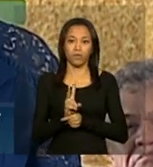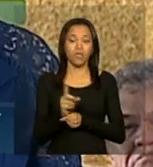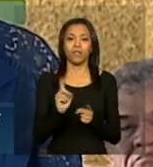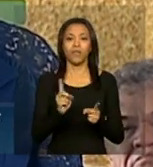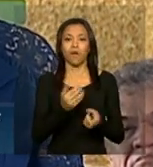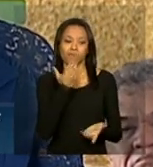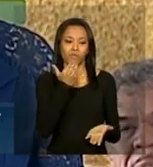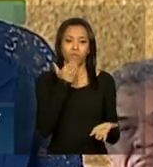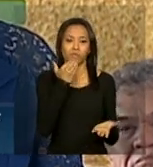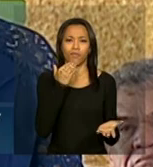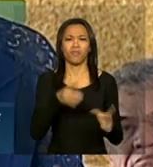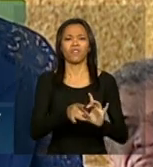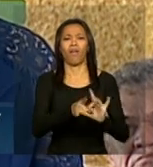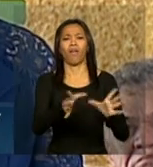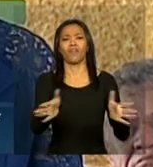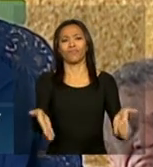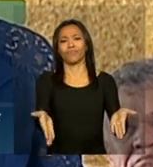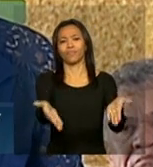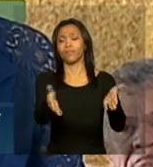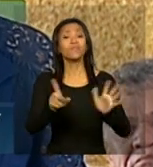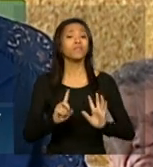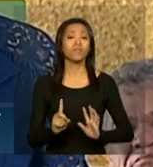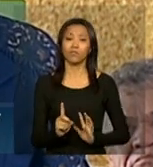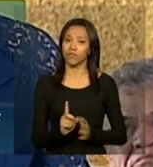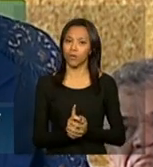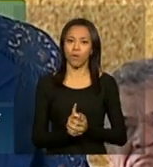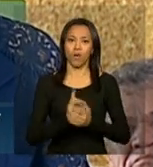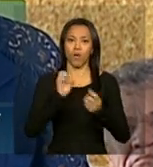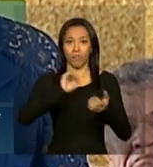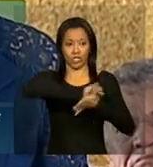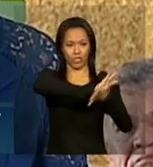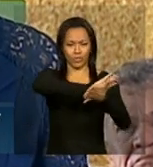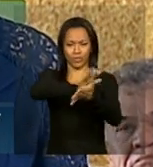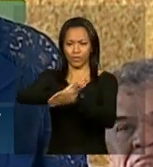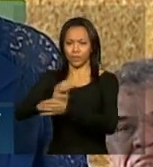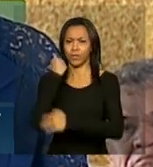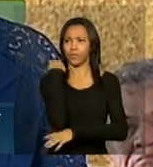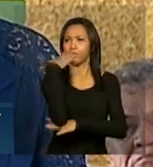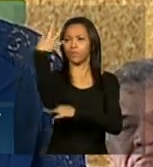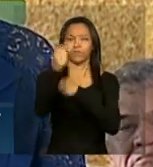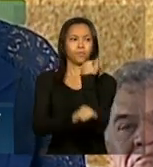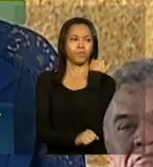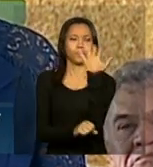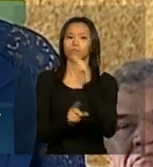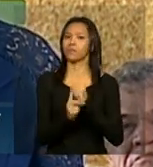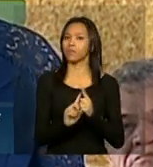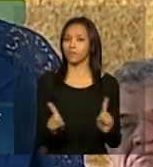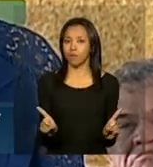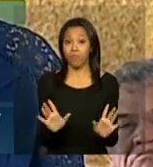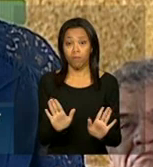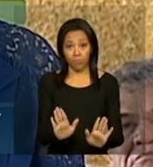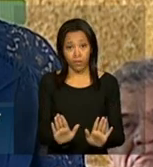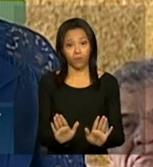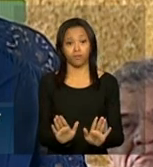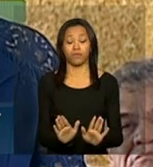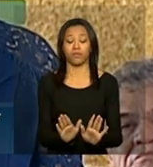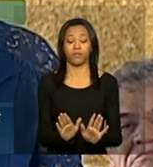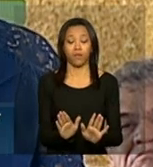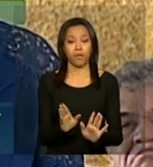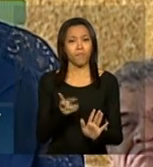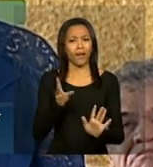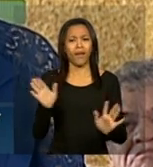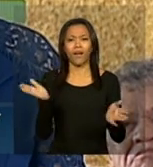mal feito acontecer, não para destruir o meio ambiente, mas, pelo contrário,